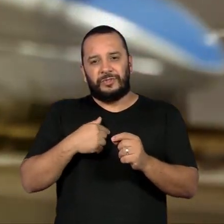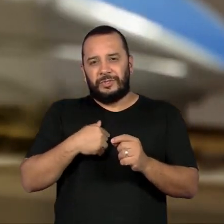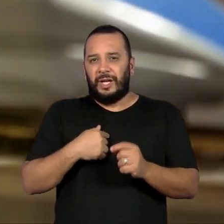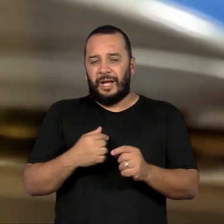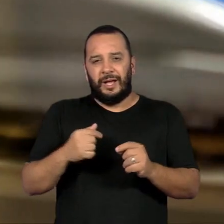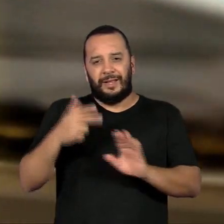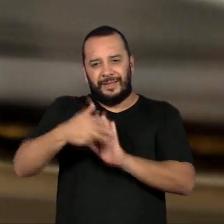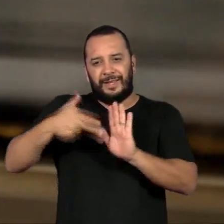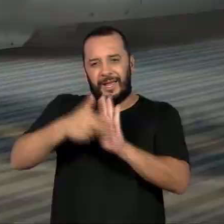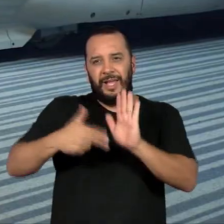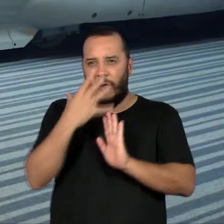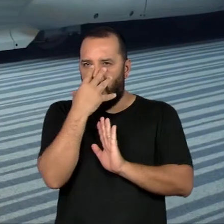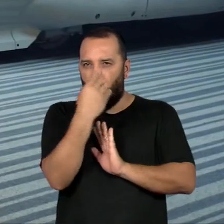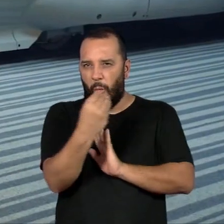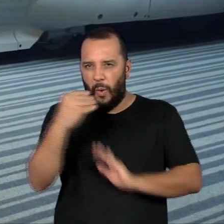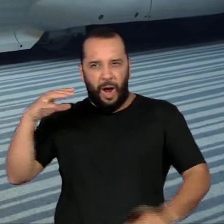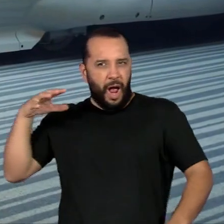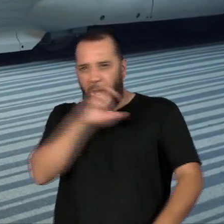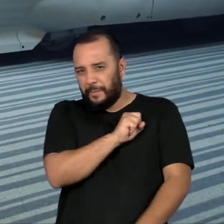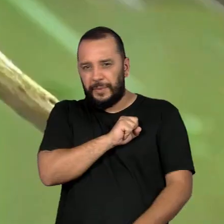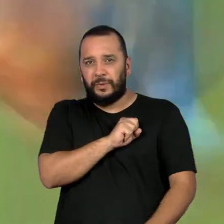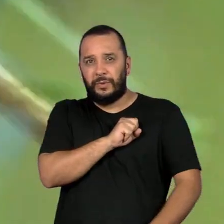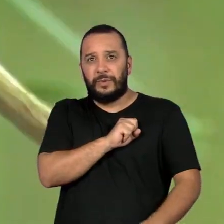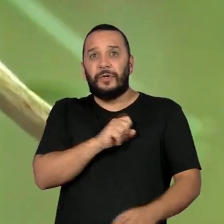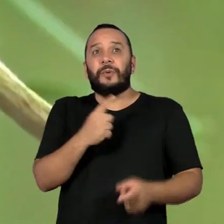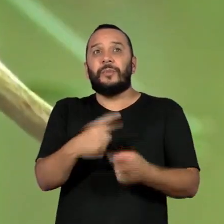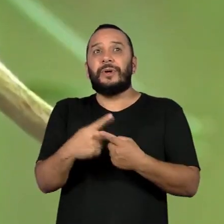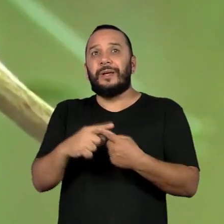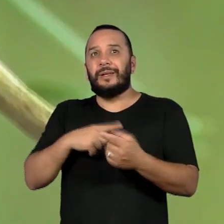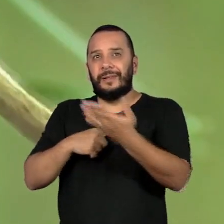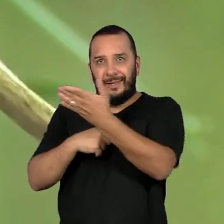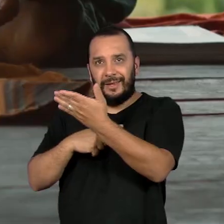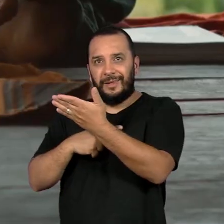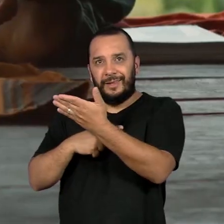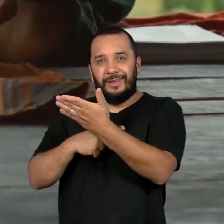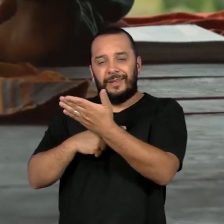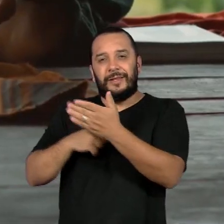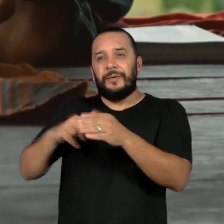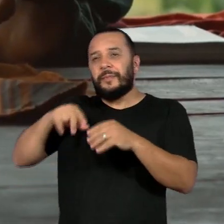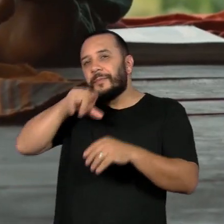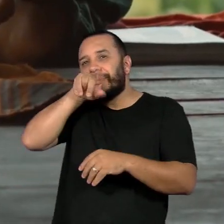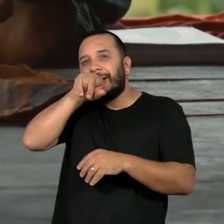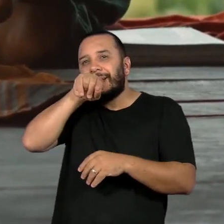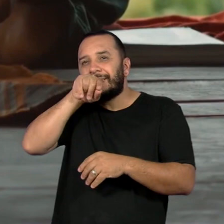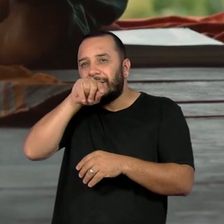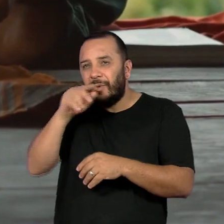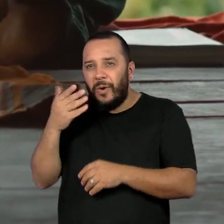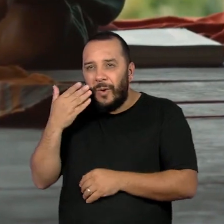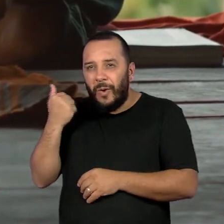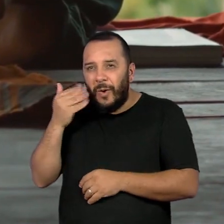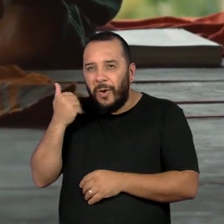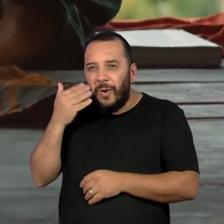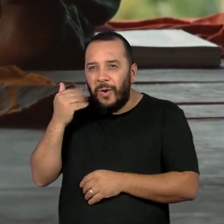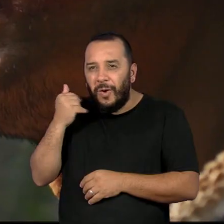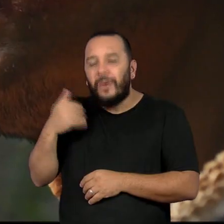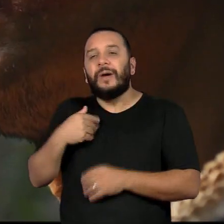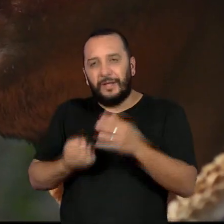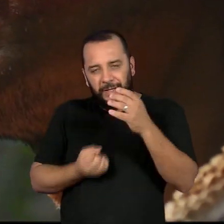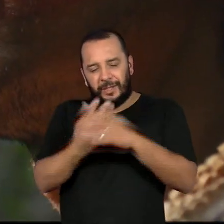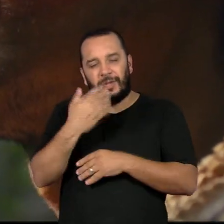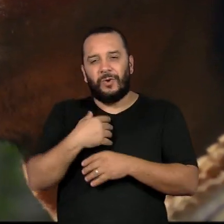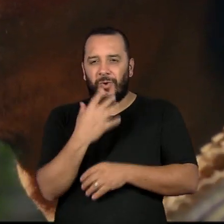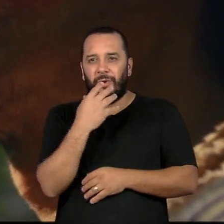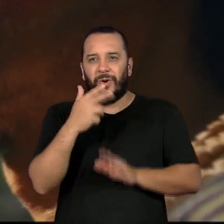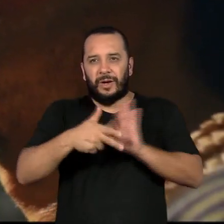energia, inspirado na observação do pássaro martim pescador. Destaque também para o líder indígena da etnia